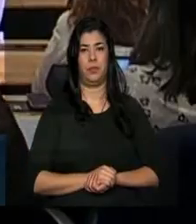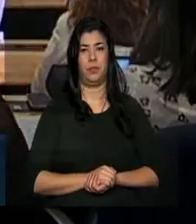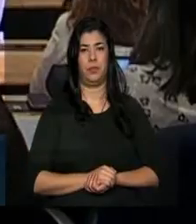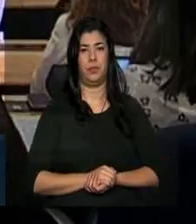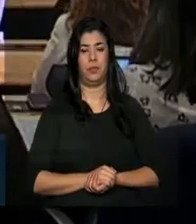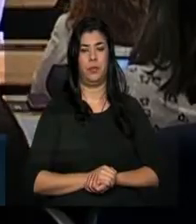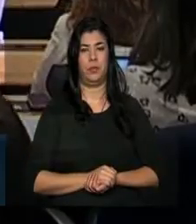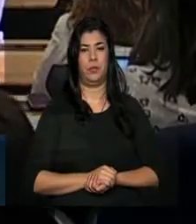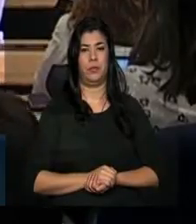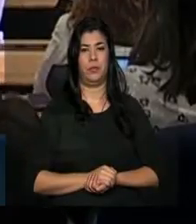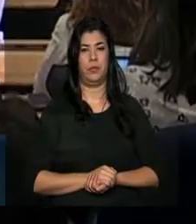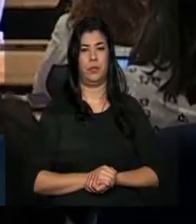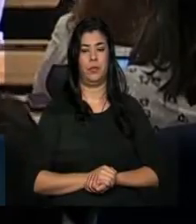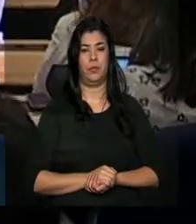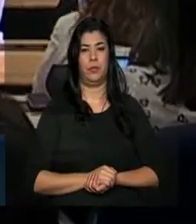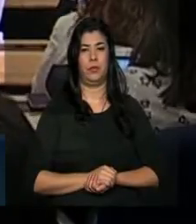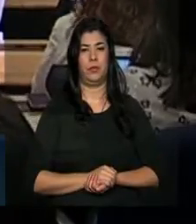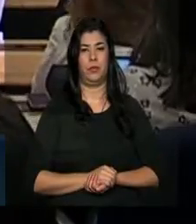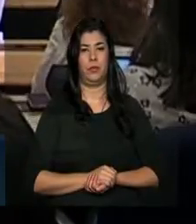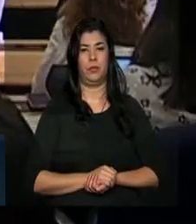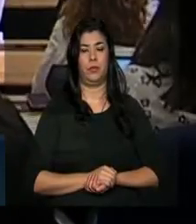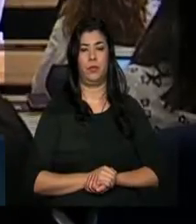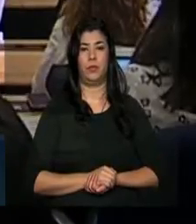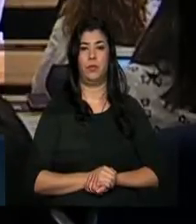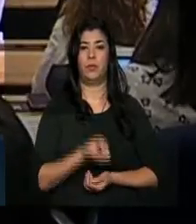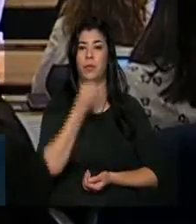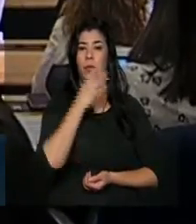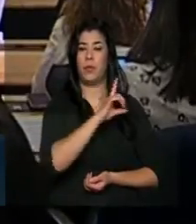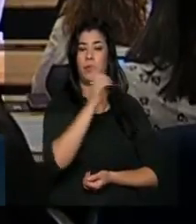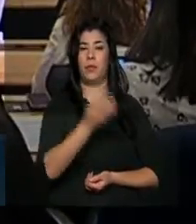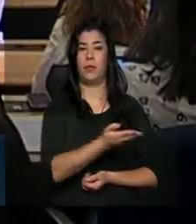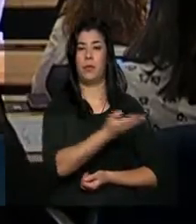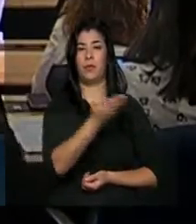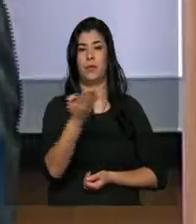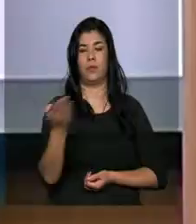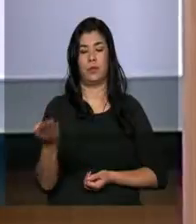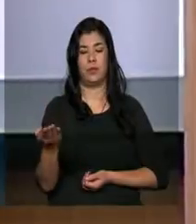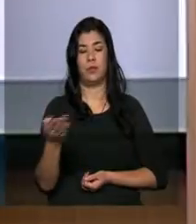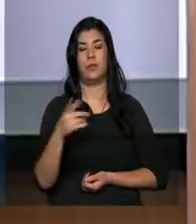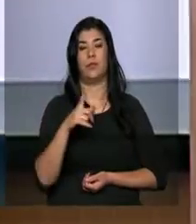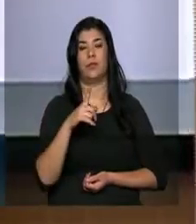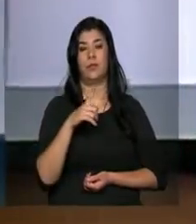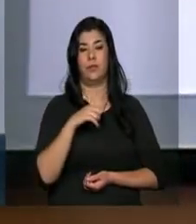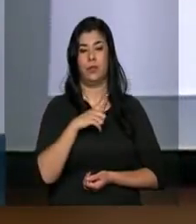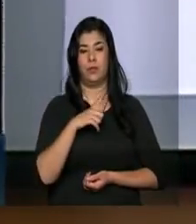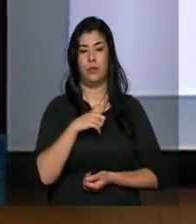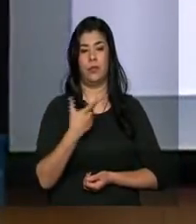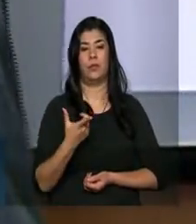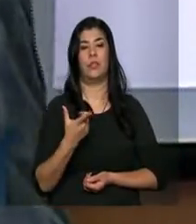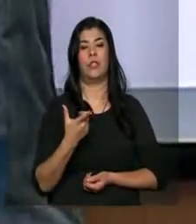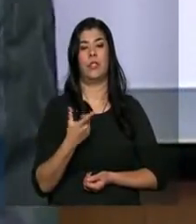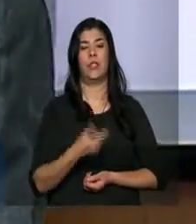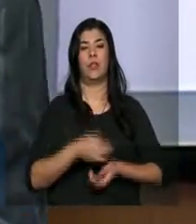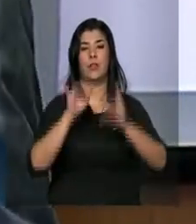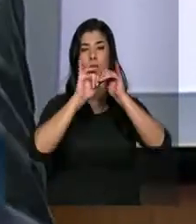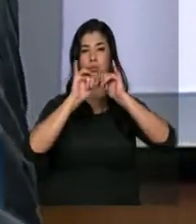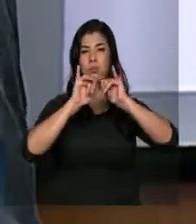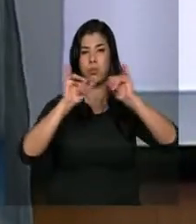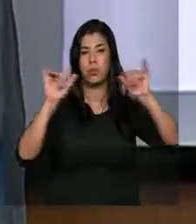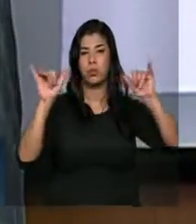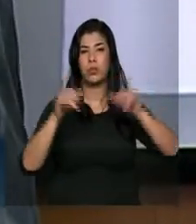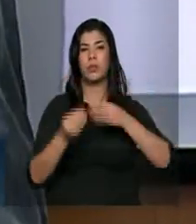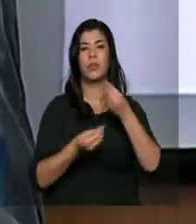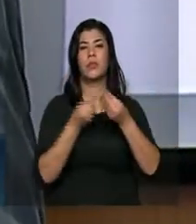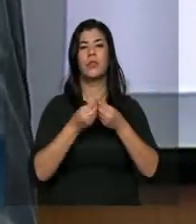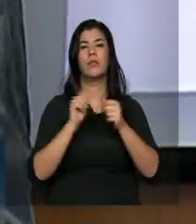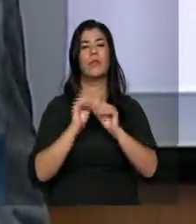Bom dia a todos. A campanha publicitária do Ministério da Saúde vai contar uma história muito